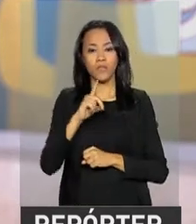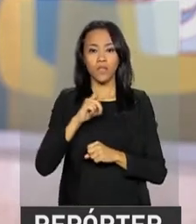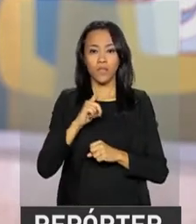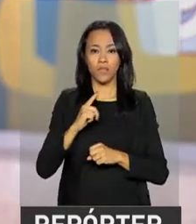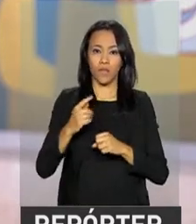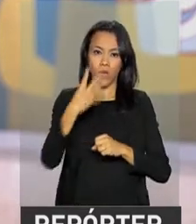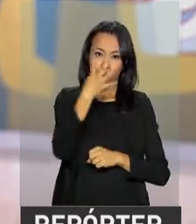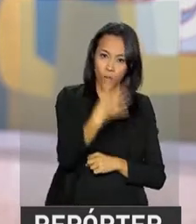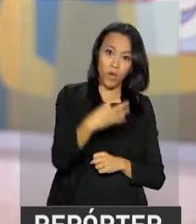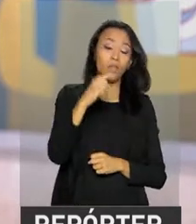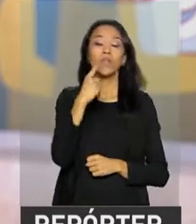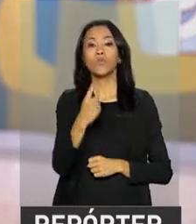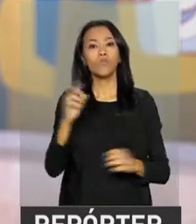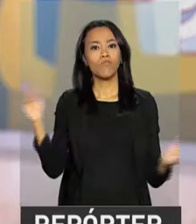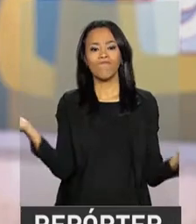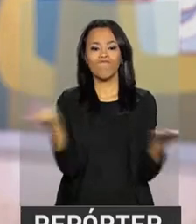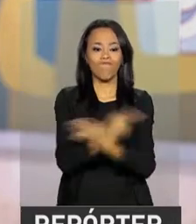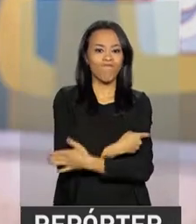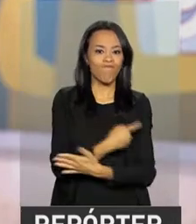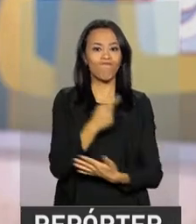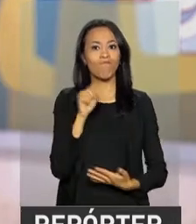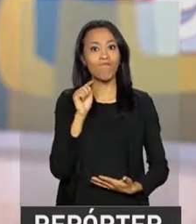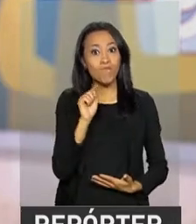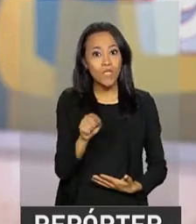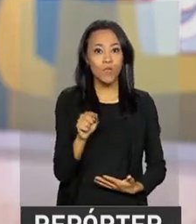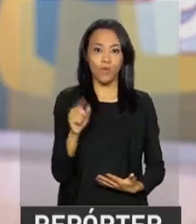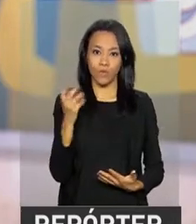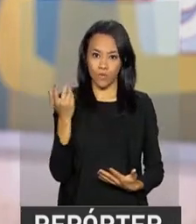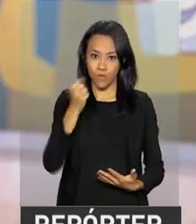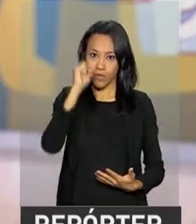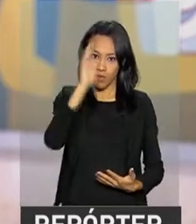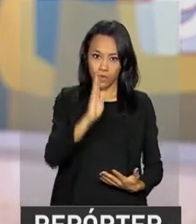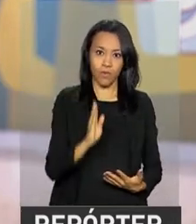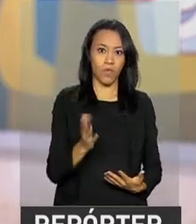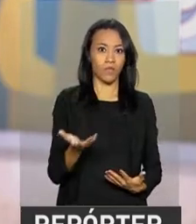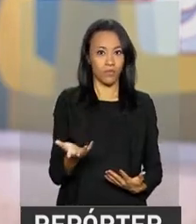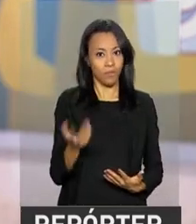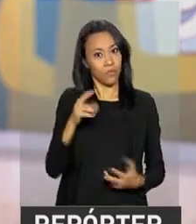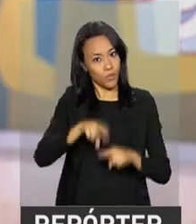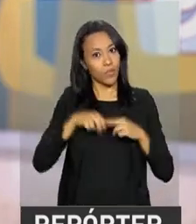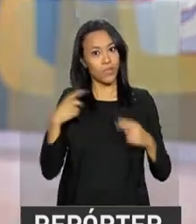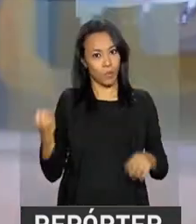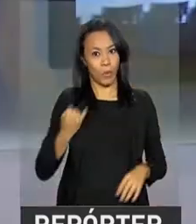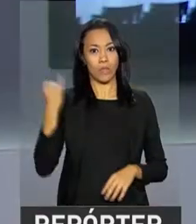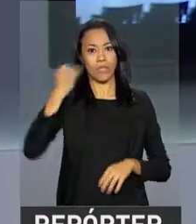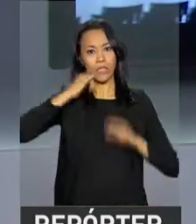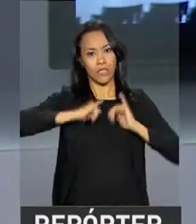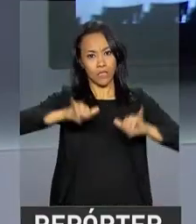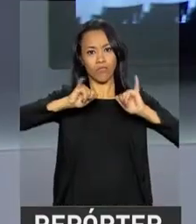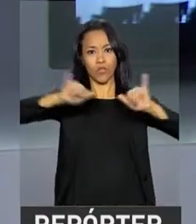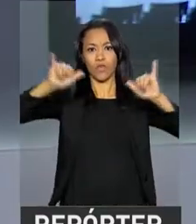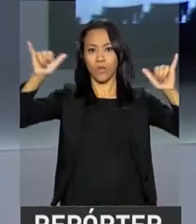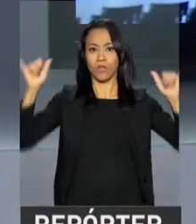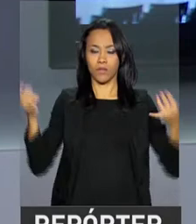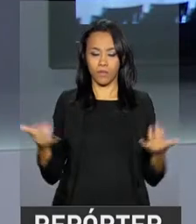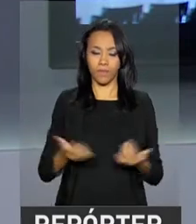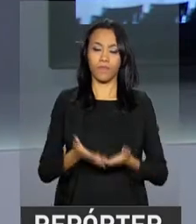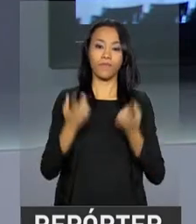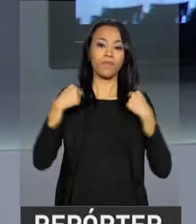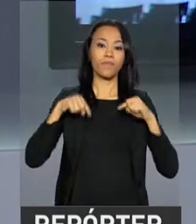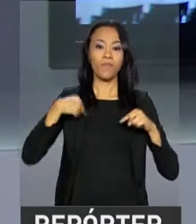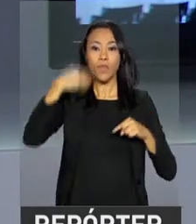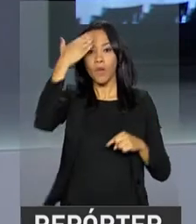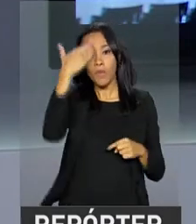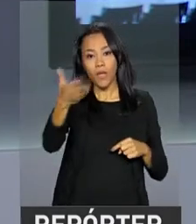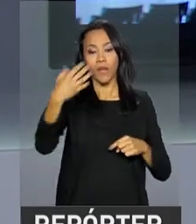41 mil casos de aids por ano daí a importância desta campanha o voto com você no estúdio thaissa muito obrigada nem